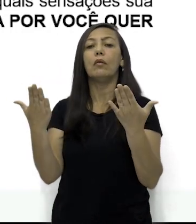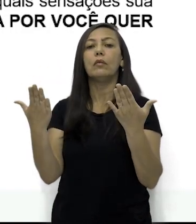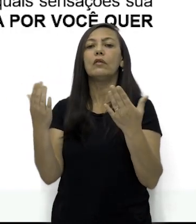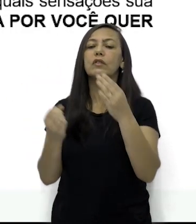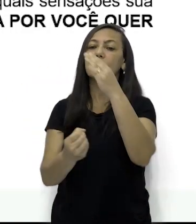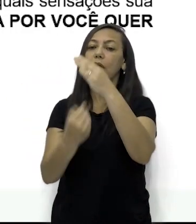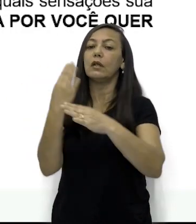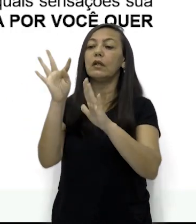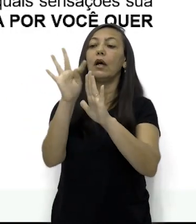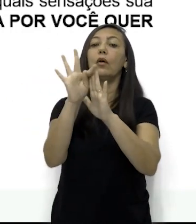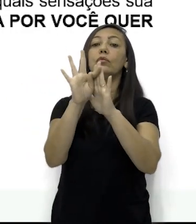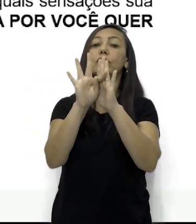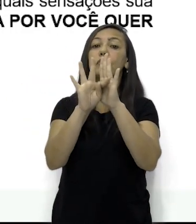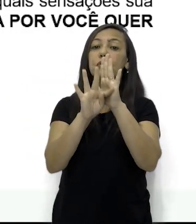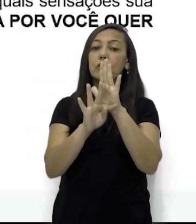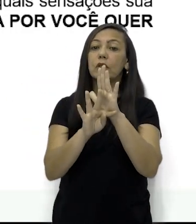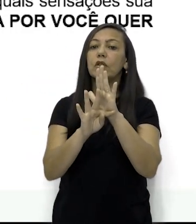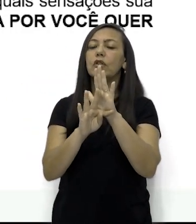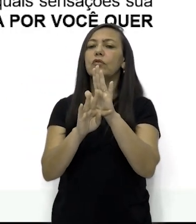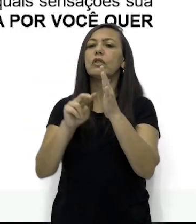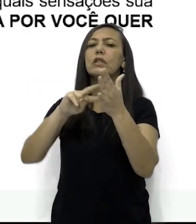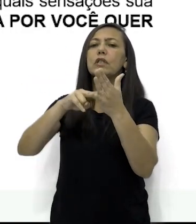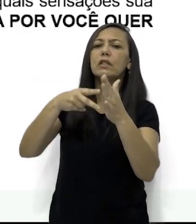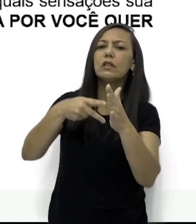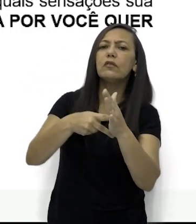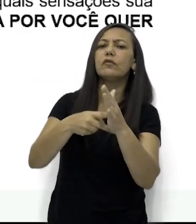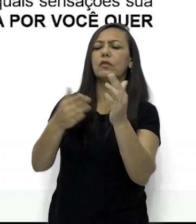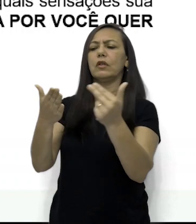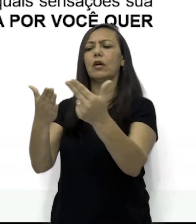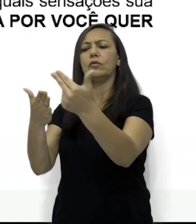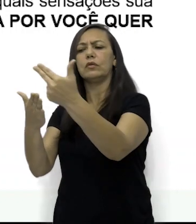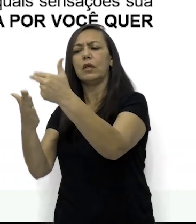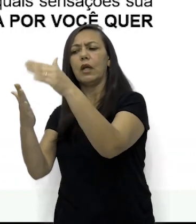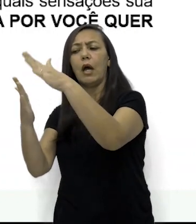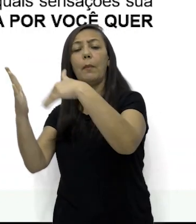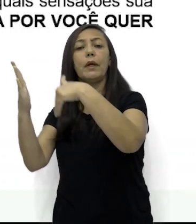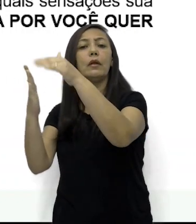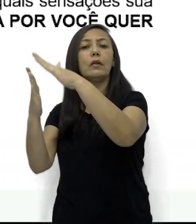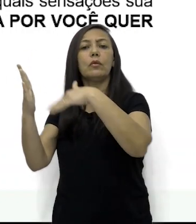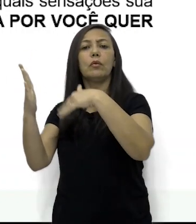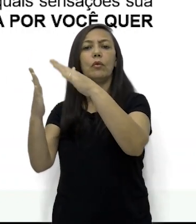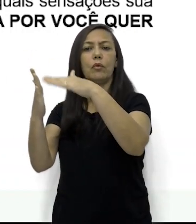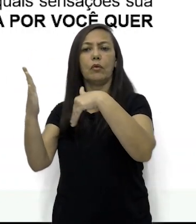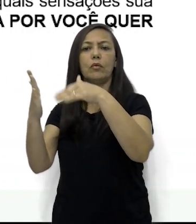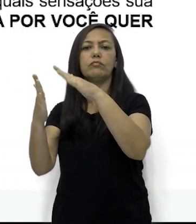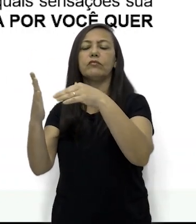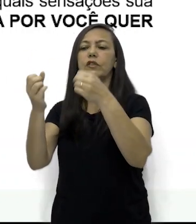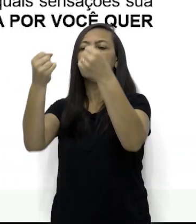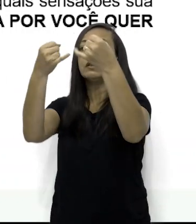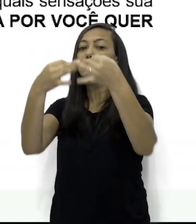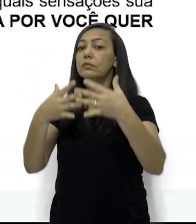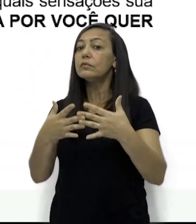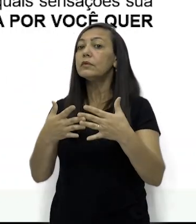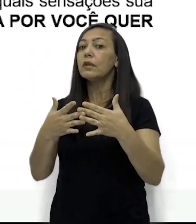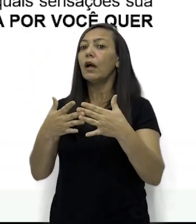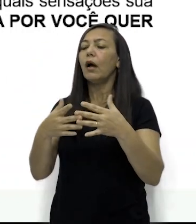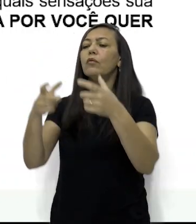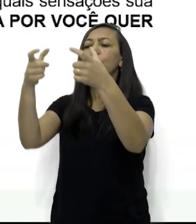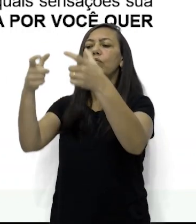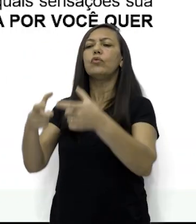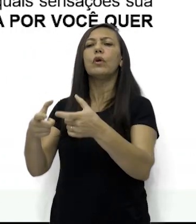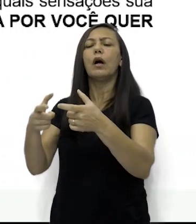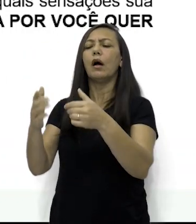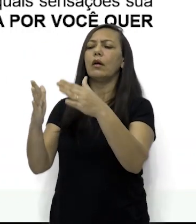fazendo essa descrição subjetiva do que essa obra de arte quer transmitir ao mundo, falando um pouco sobre essa obra de arte, sobre esse lugar que